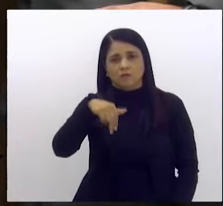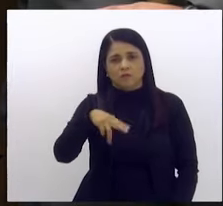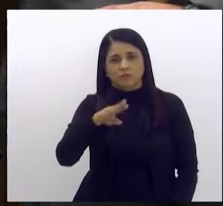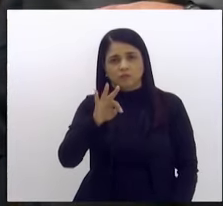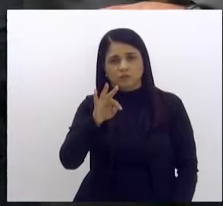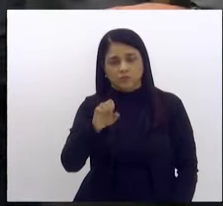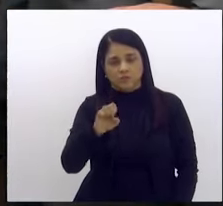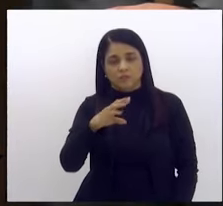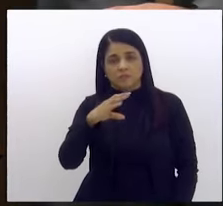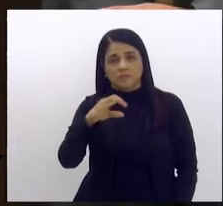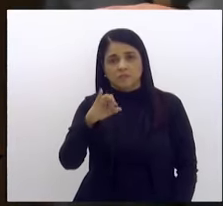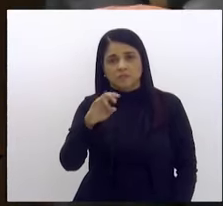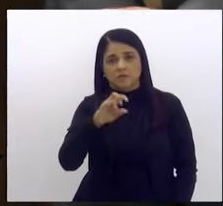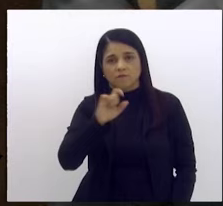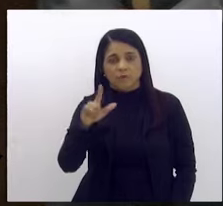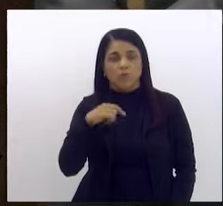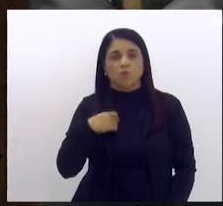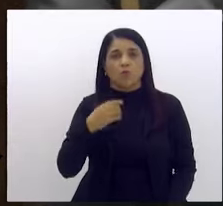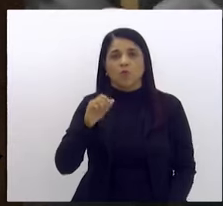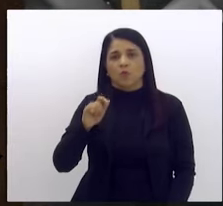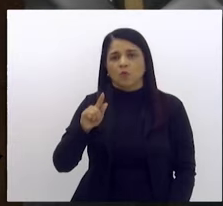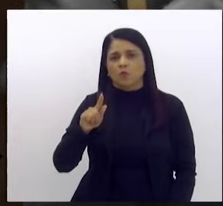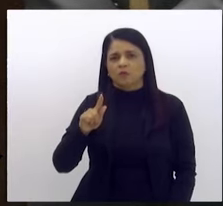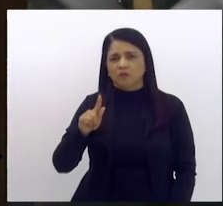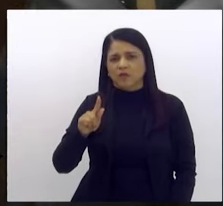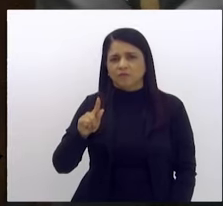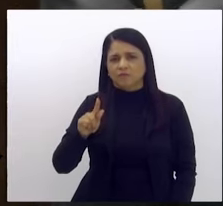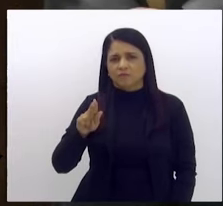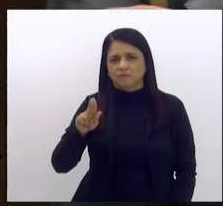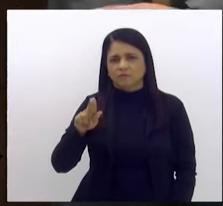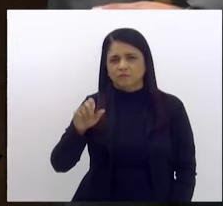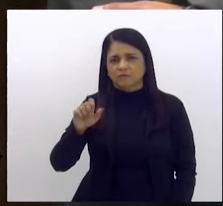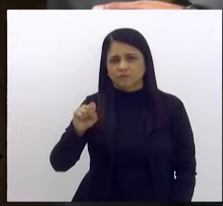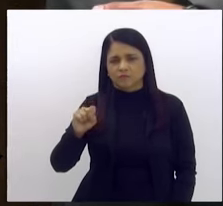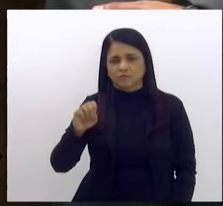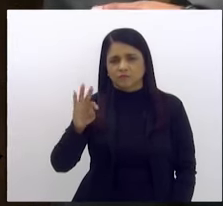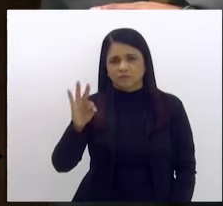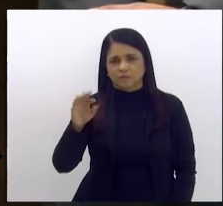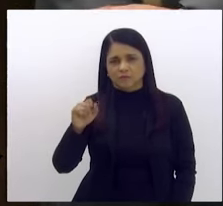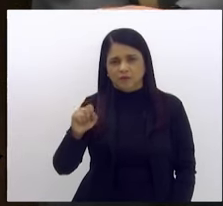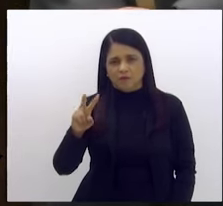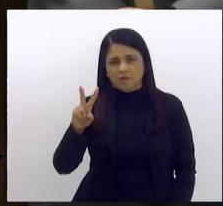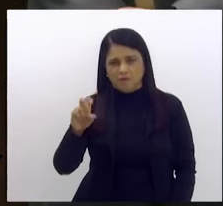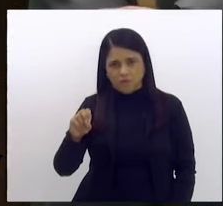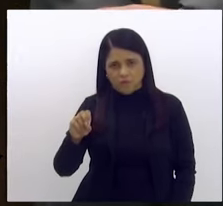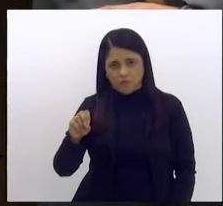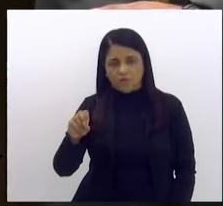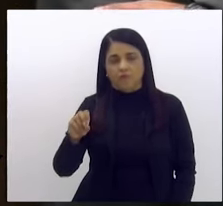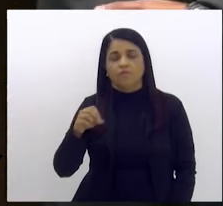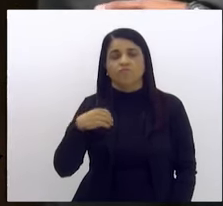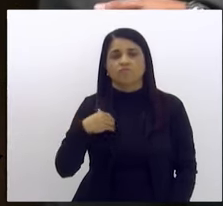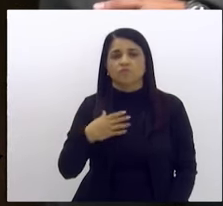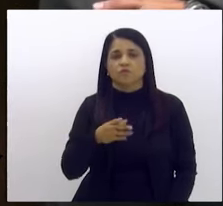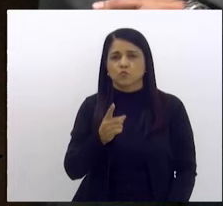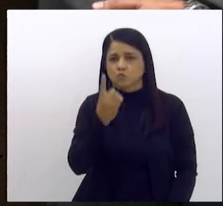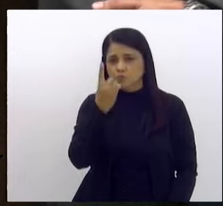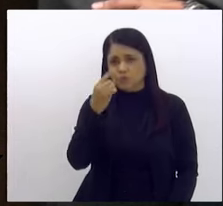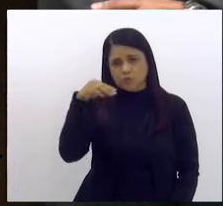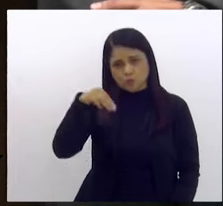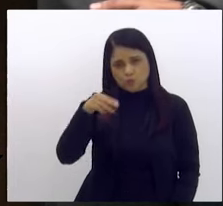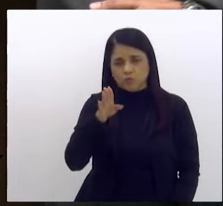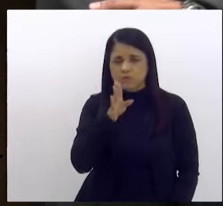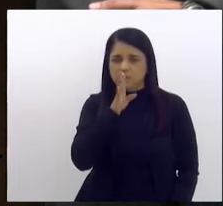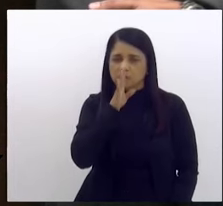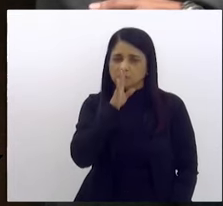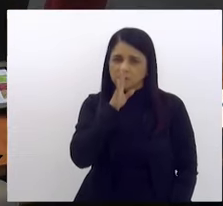Ribeiro de Souza, que faleceu ontem em serviço, com 2 meses de salário atrasado. Eu queria pedir a esta casa, antes de encerrar a sessão ordinária, que a gente desse um